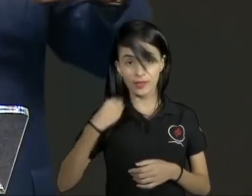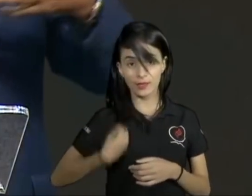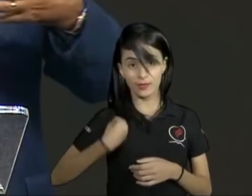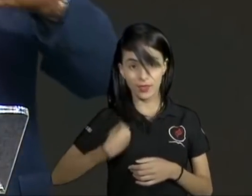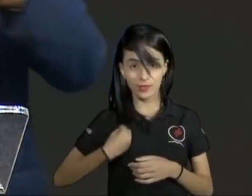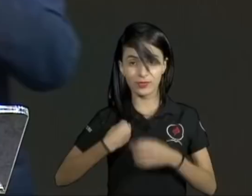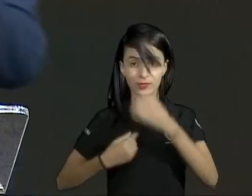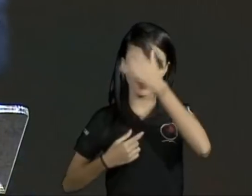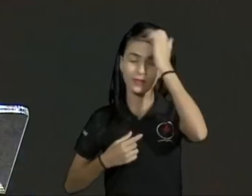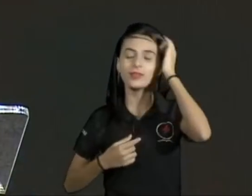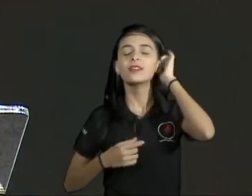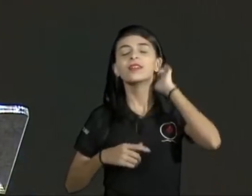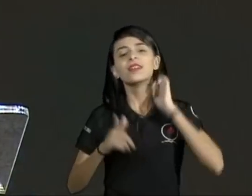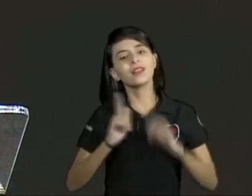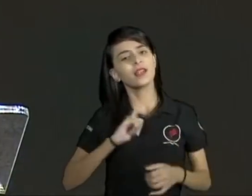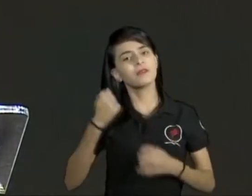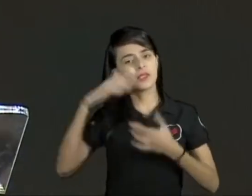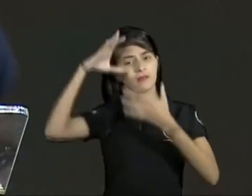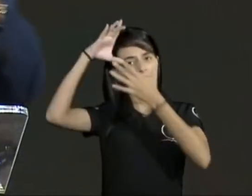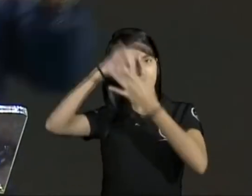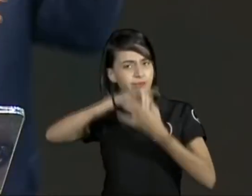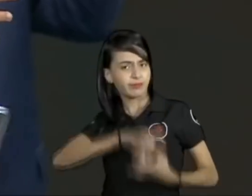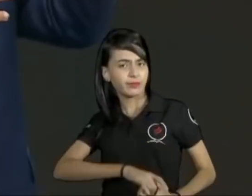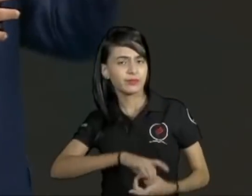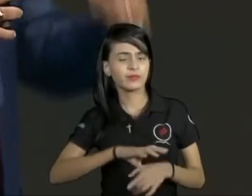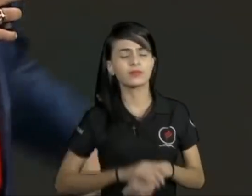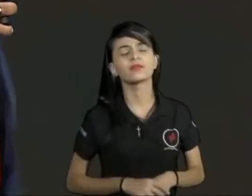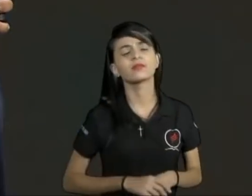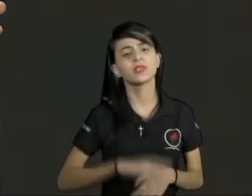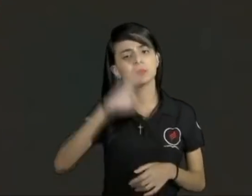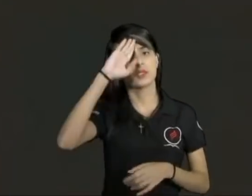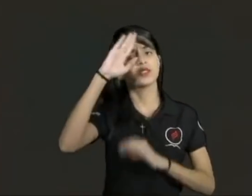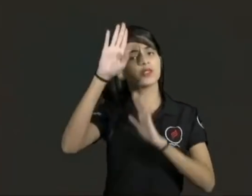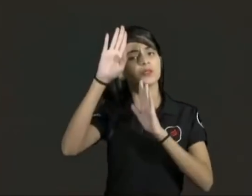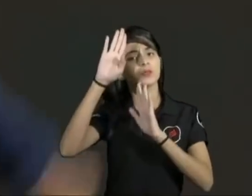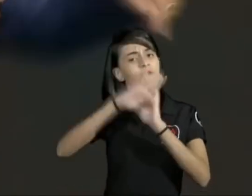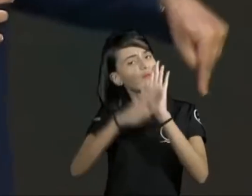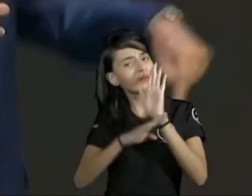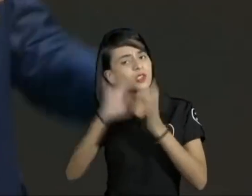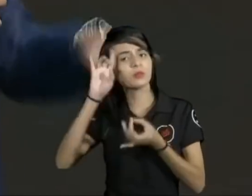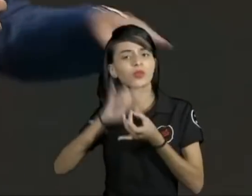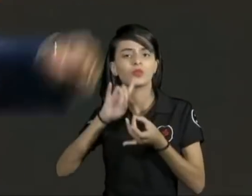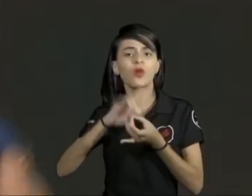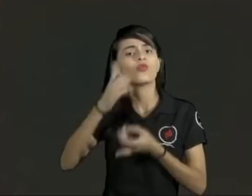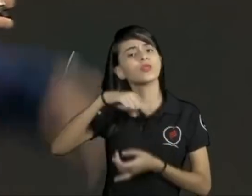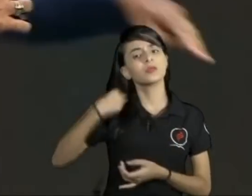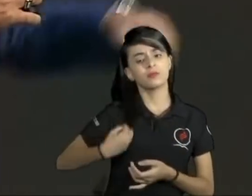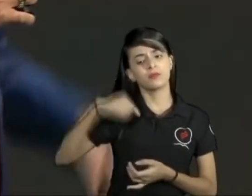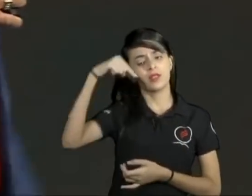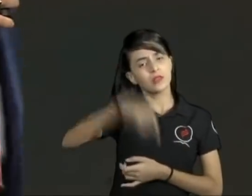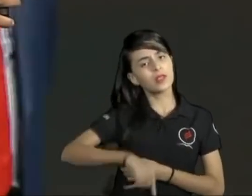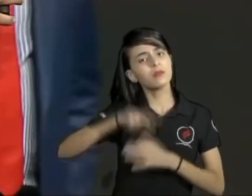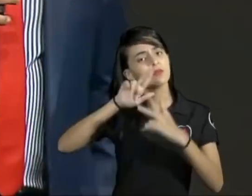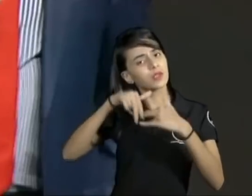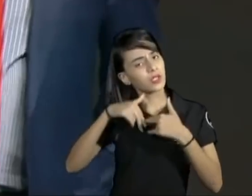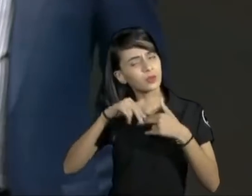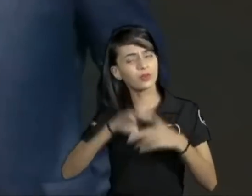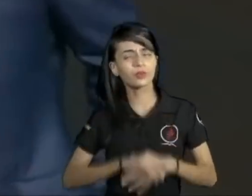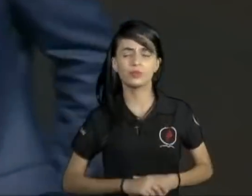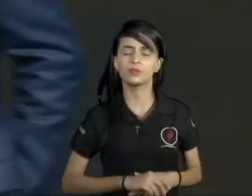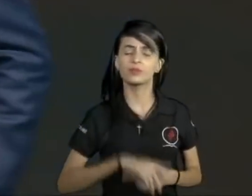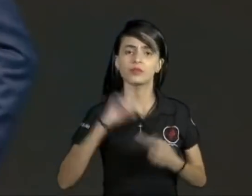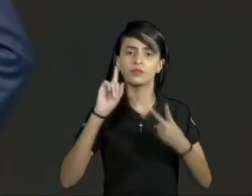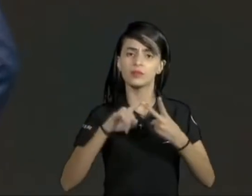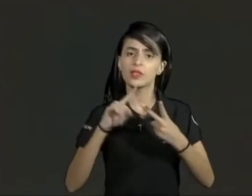vida o metro tem que estar ligado a outros membros por um princípio espiritual você precisa tá aqui por causa disso segundo lugar